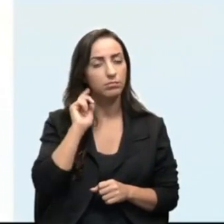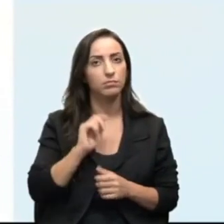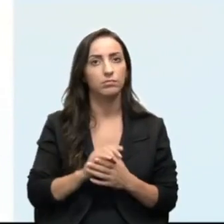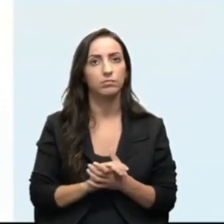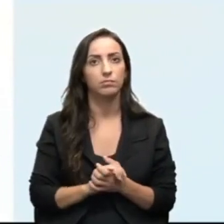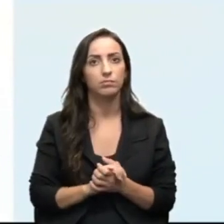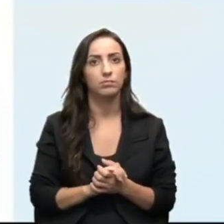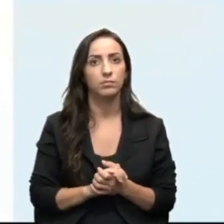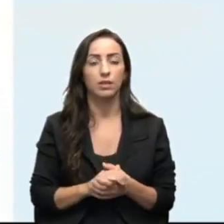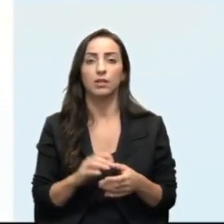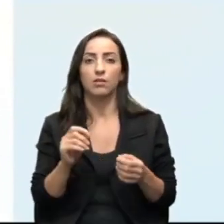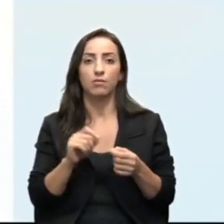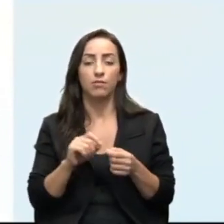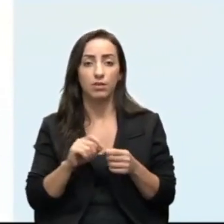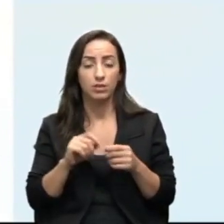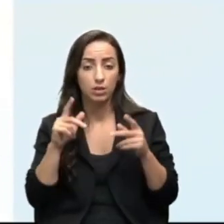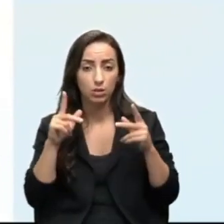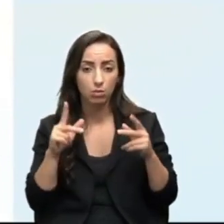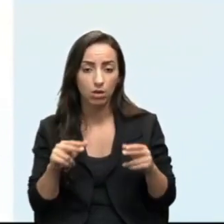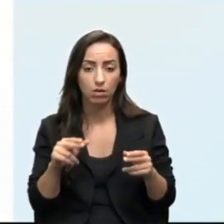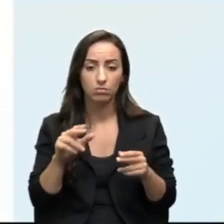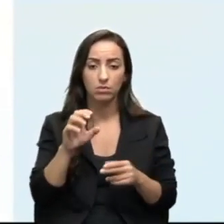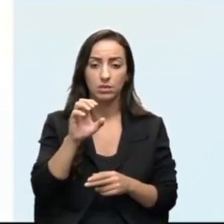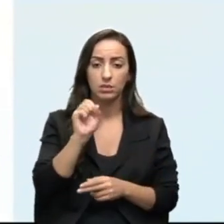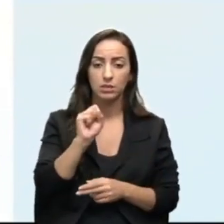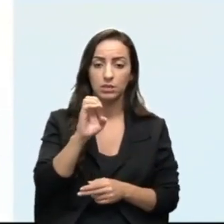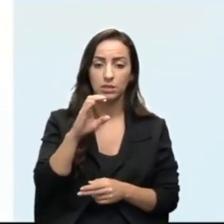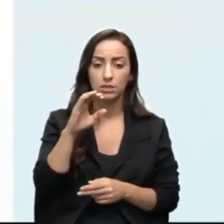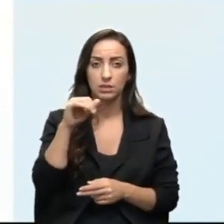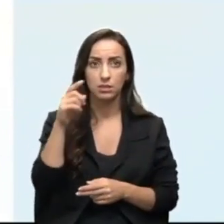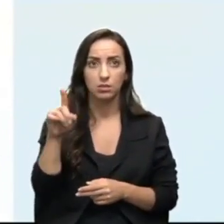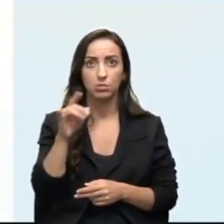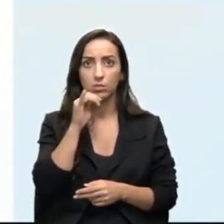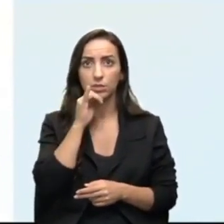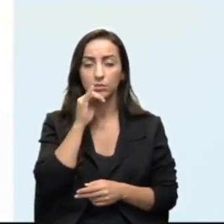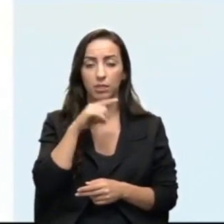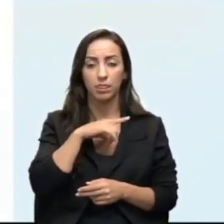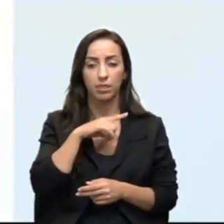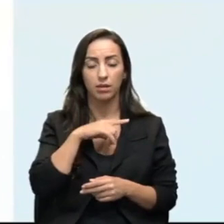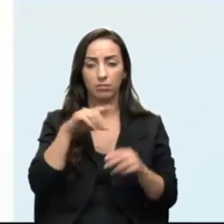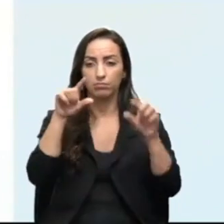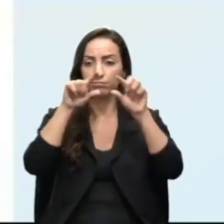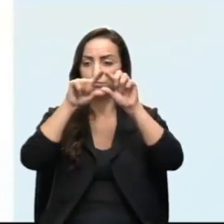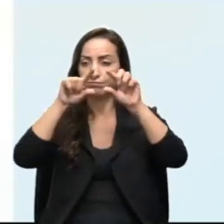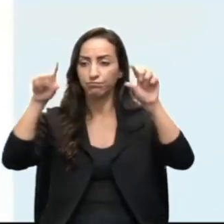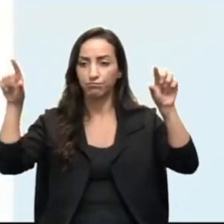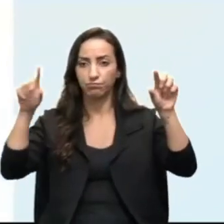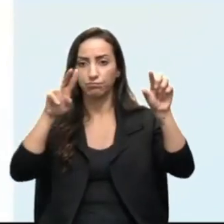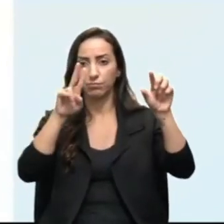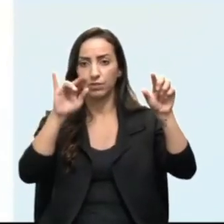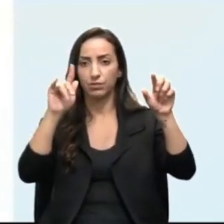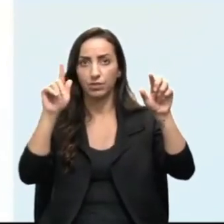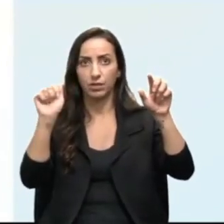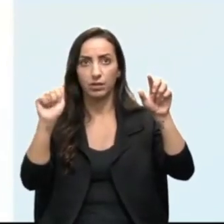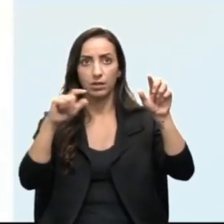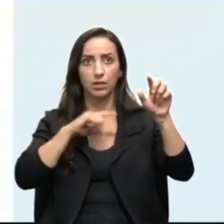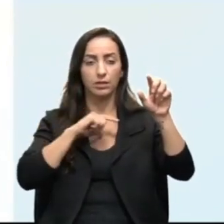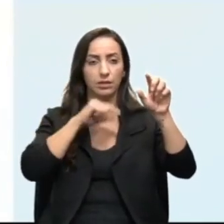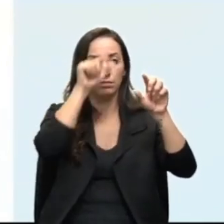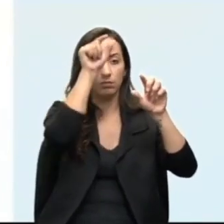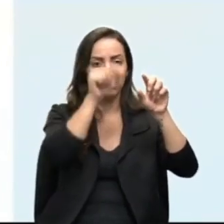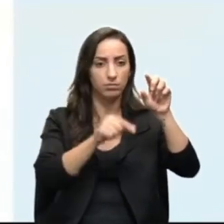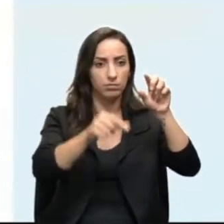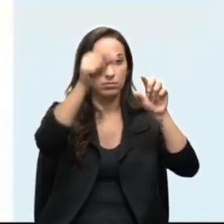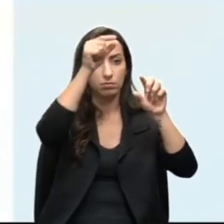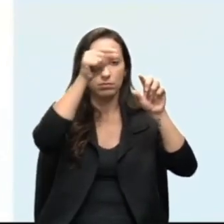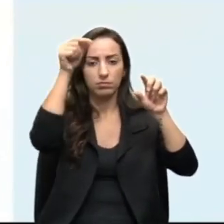espaçamento conforme a seção. Por exemplo, se eu tenho uma viga aqui, e eu tenho aqui os estribos